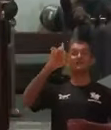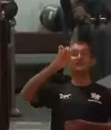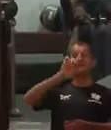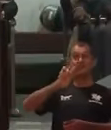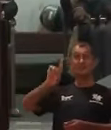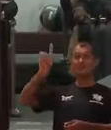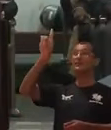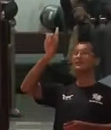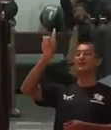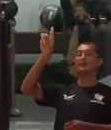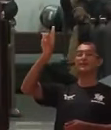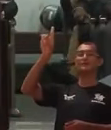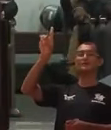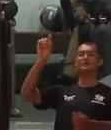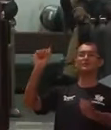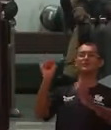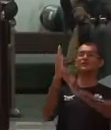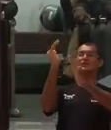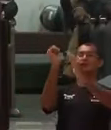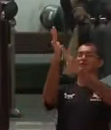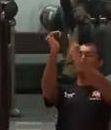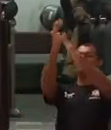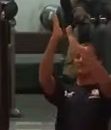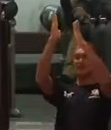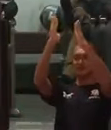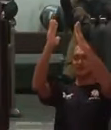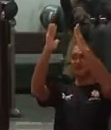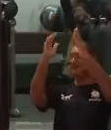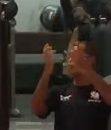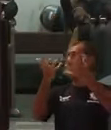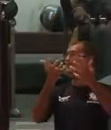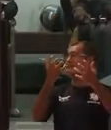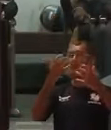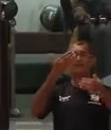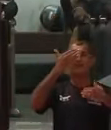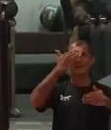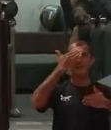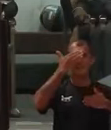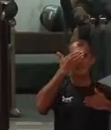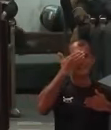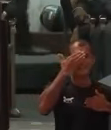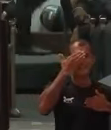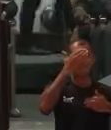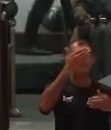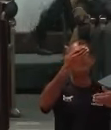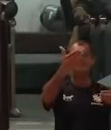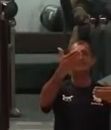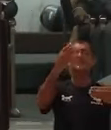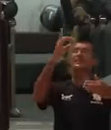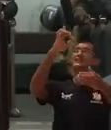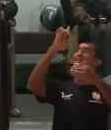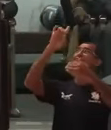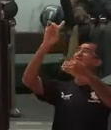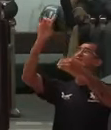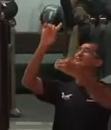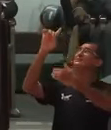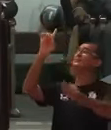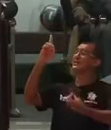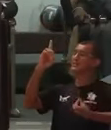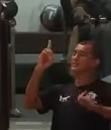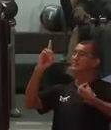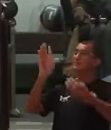seja louvado. Quero agradecer muitíssimo ao bom Deus pela vida,